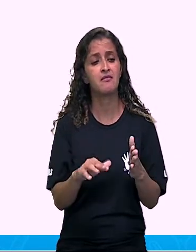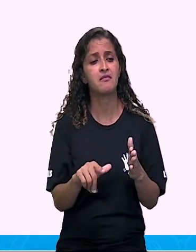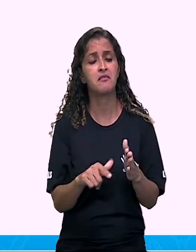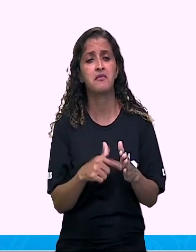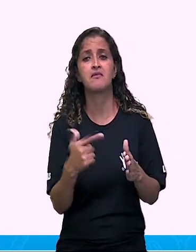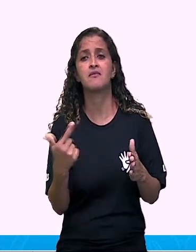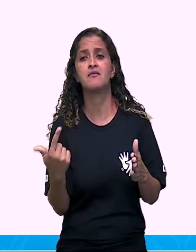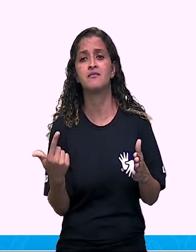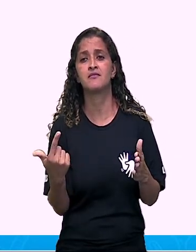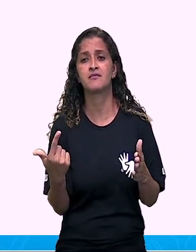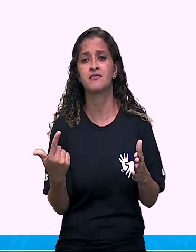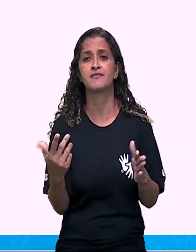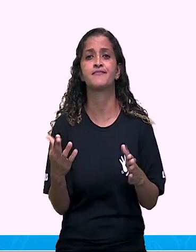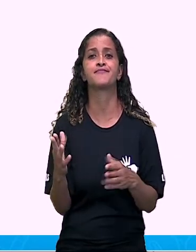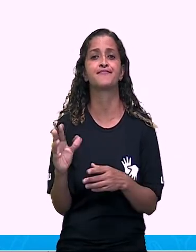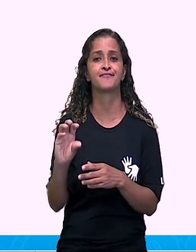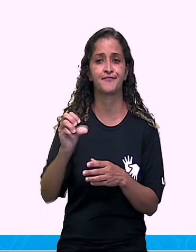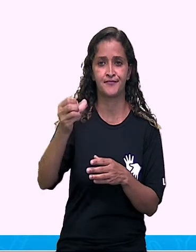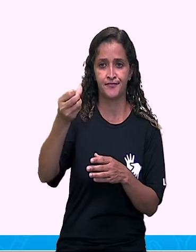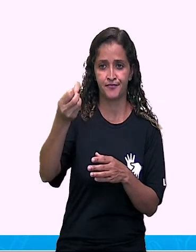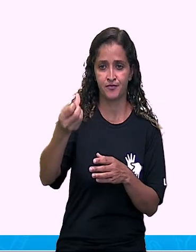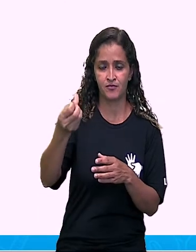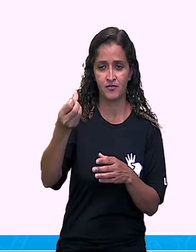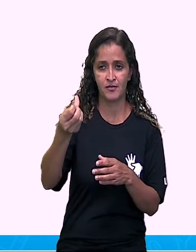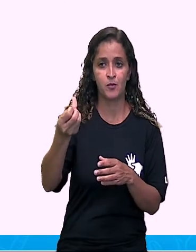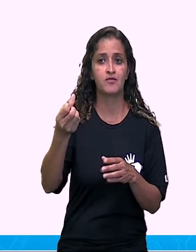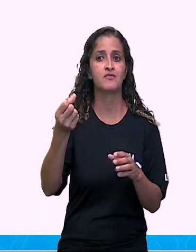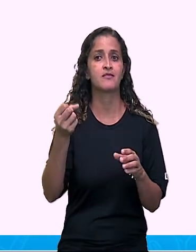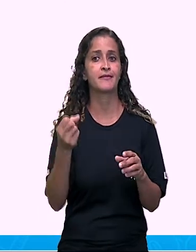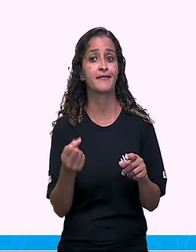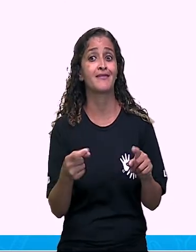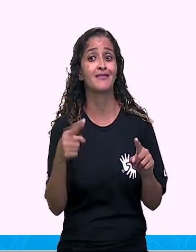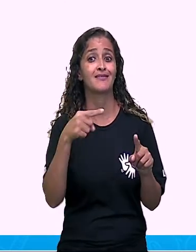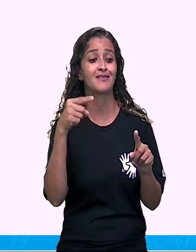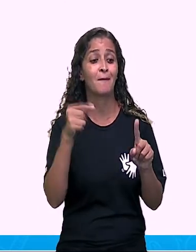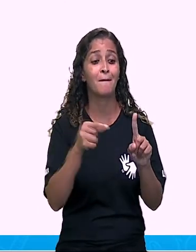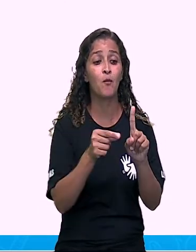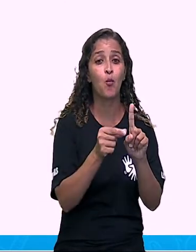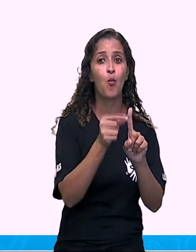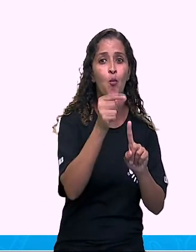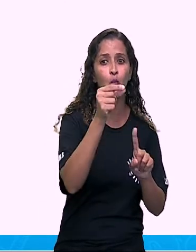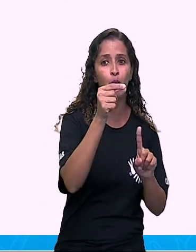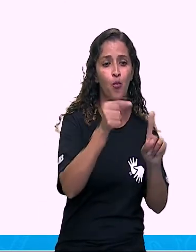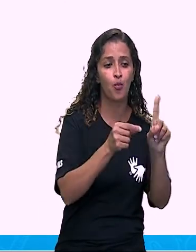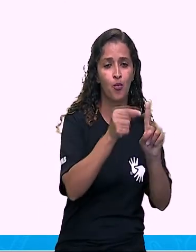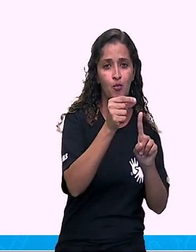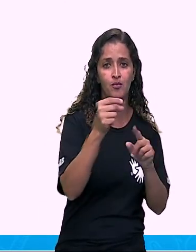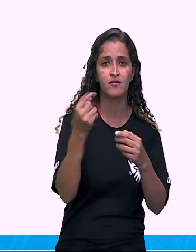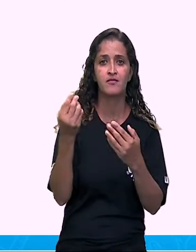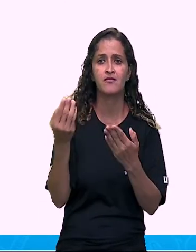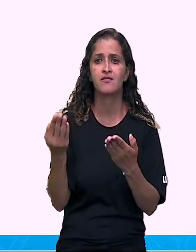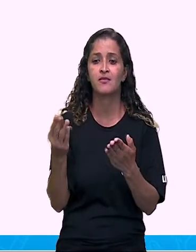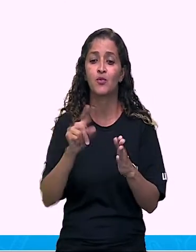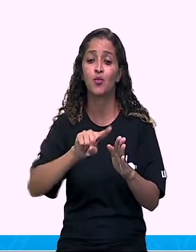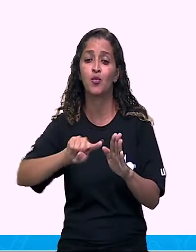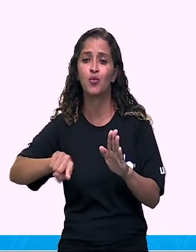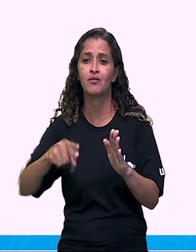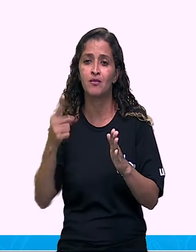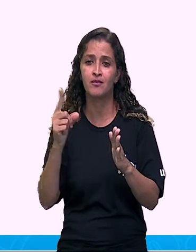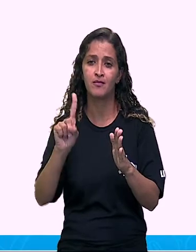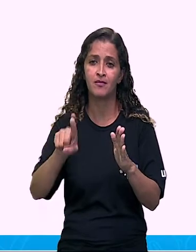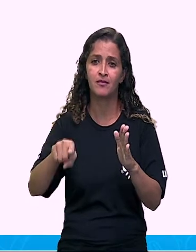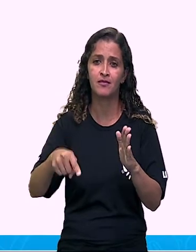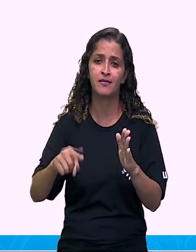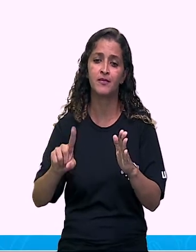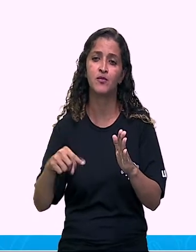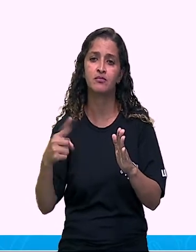Então, o número 6 é uma unidade. E qual é a casa que vem depois da